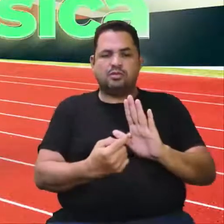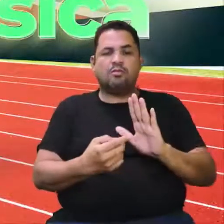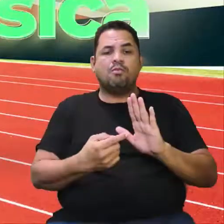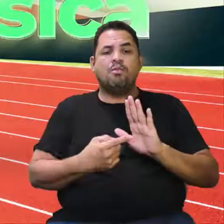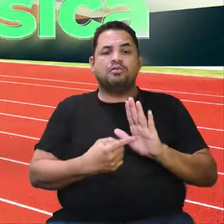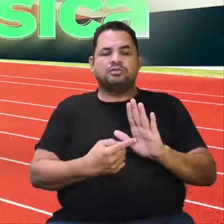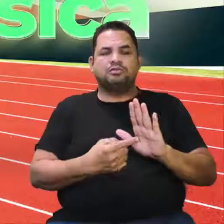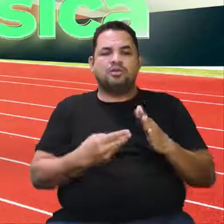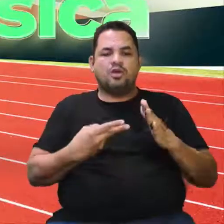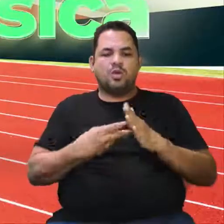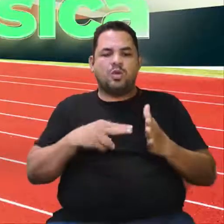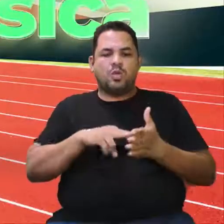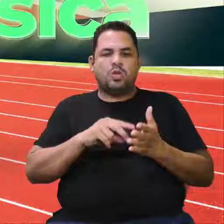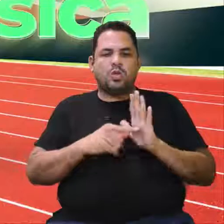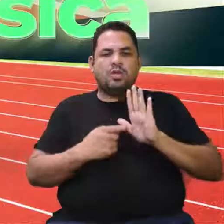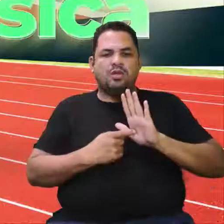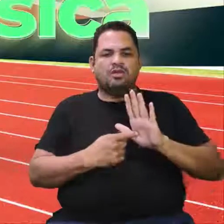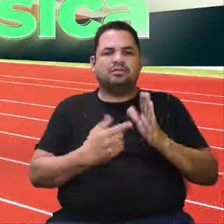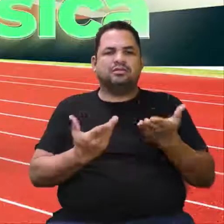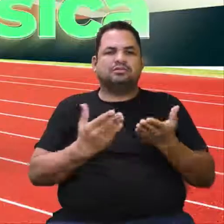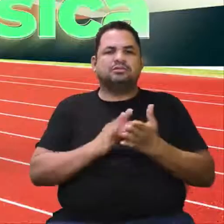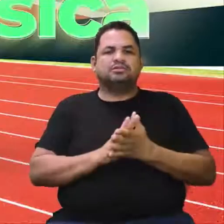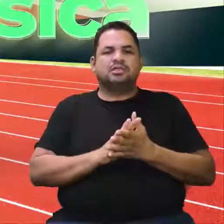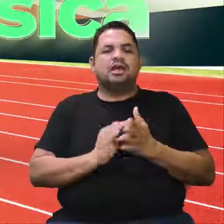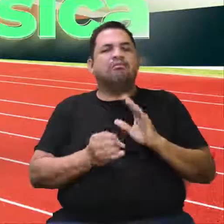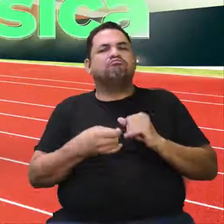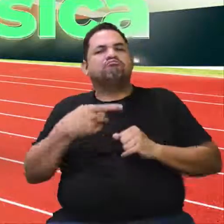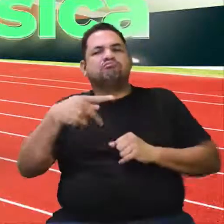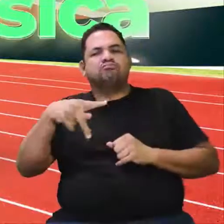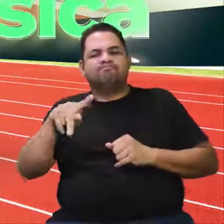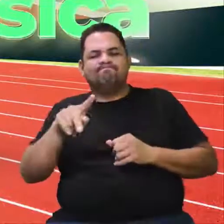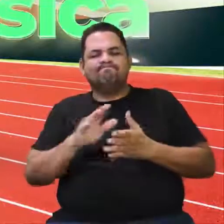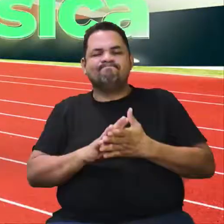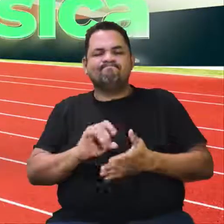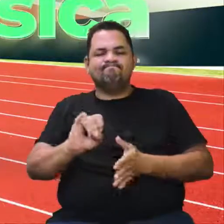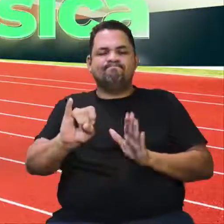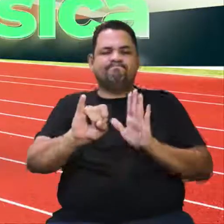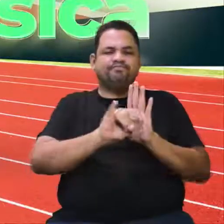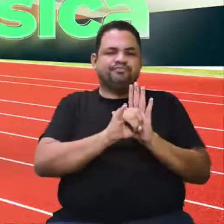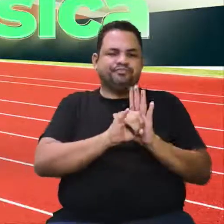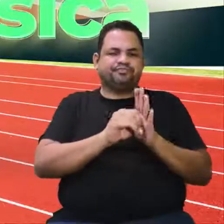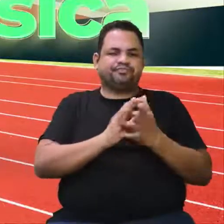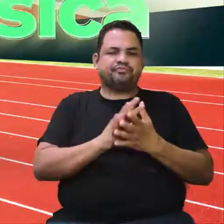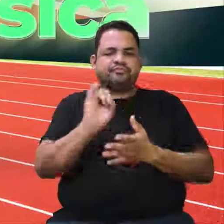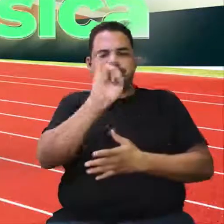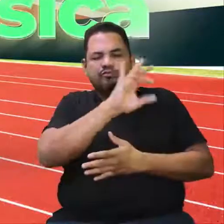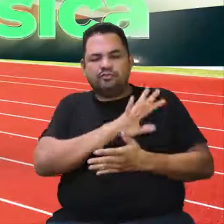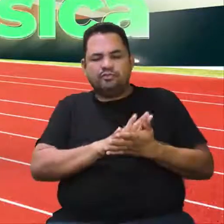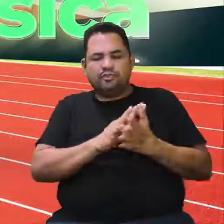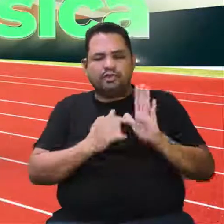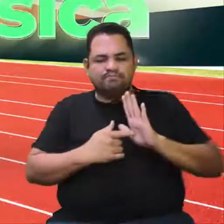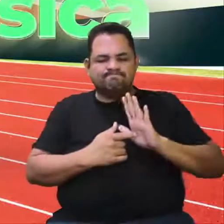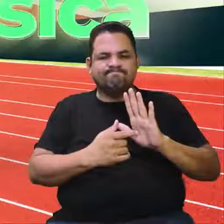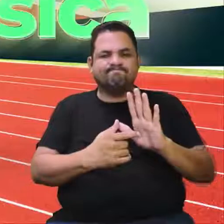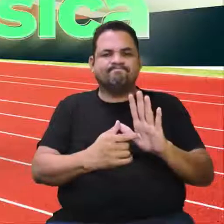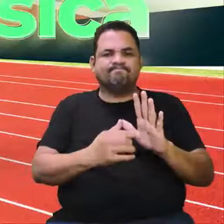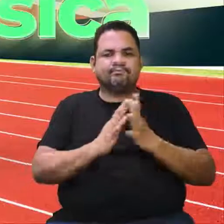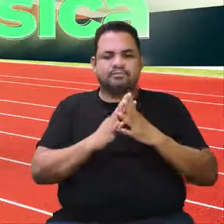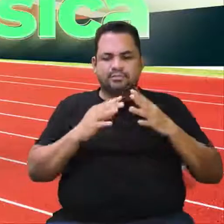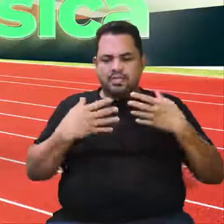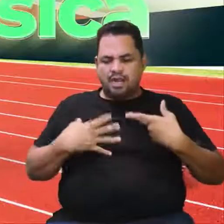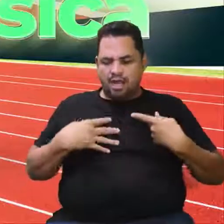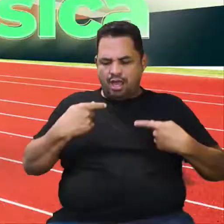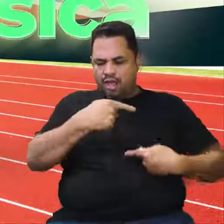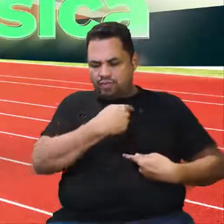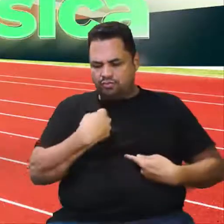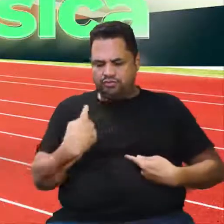dessa imagem representativa da tua identidade, é o sentido da tua imagem representativa desse ser no